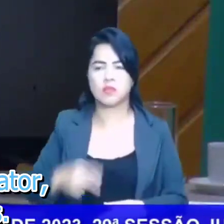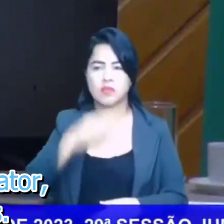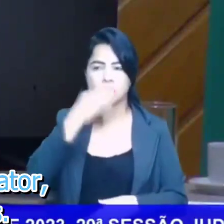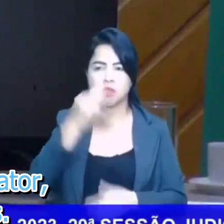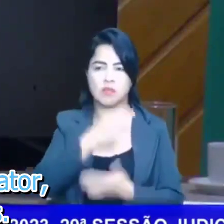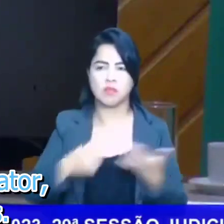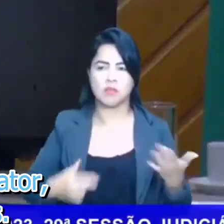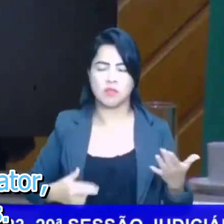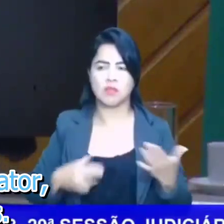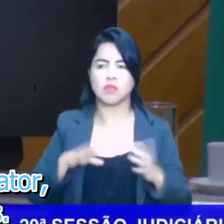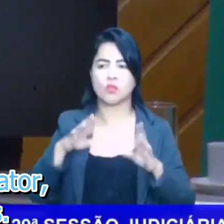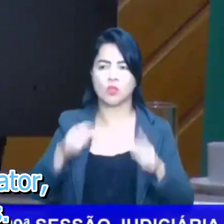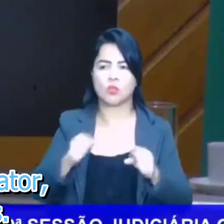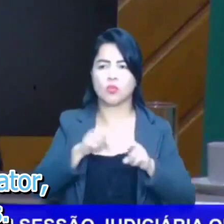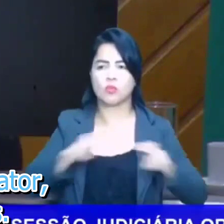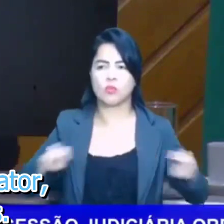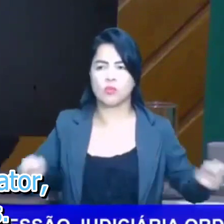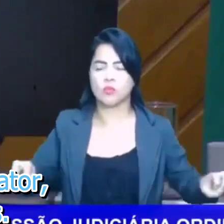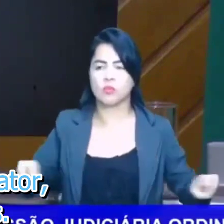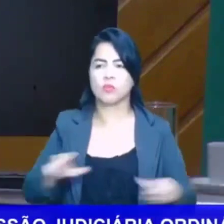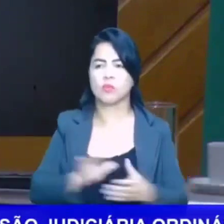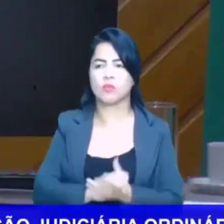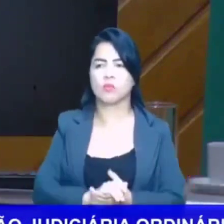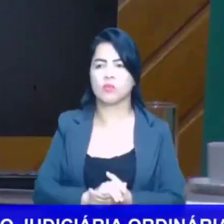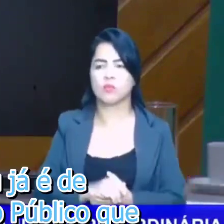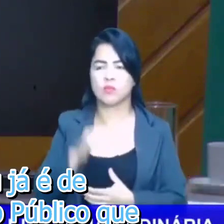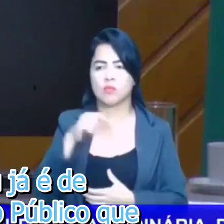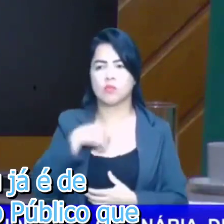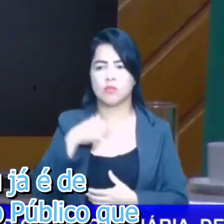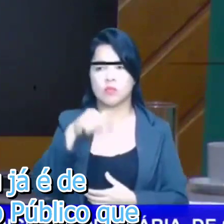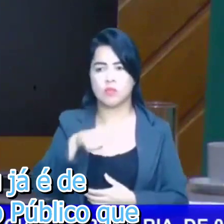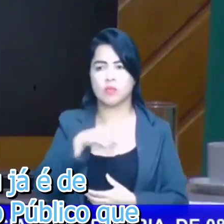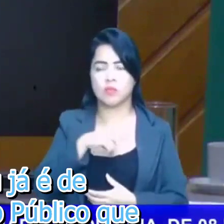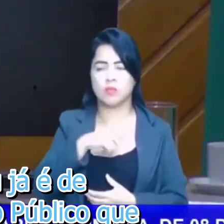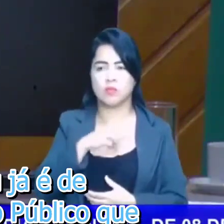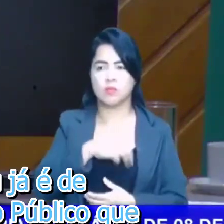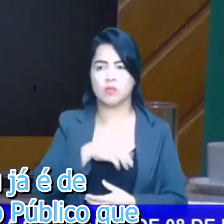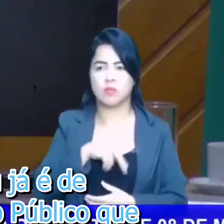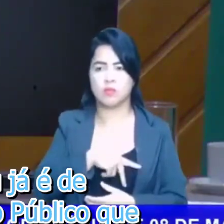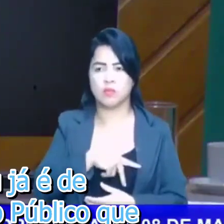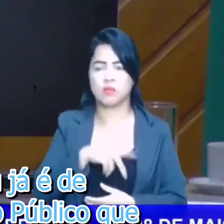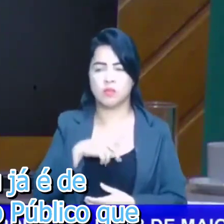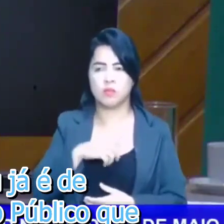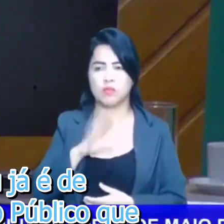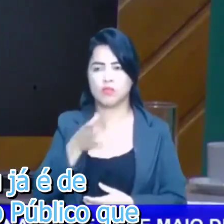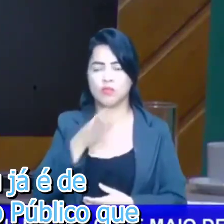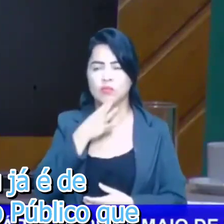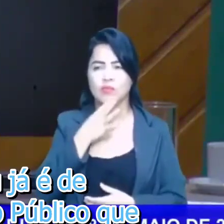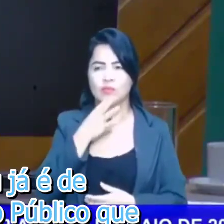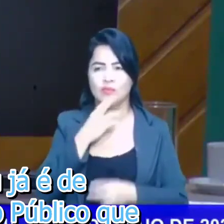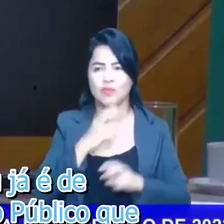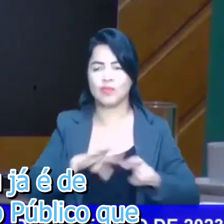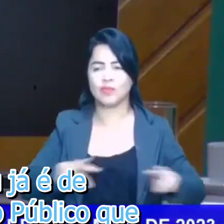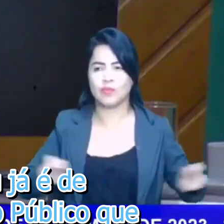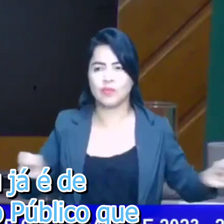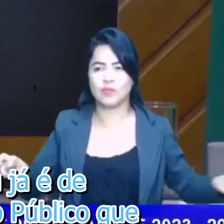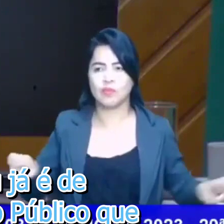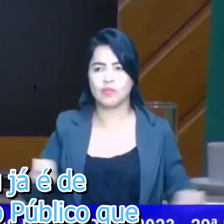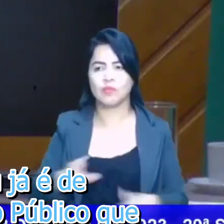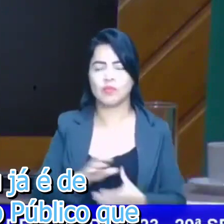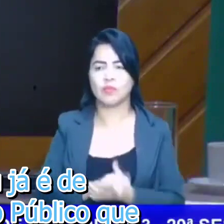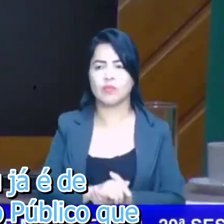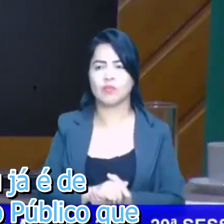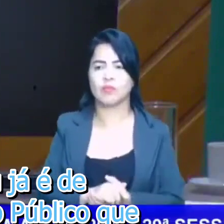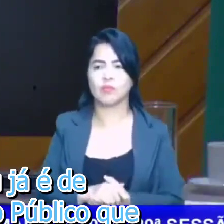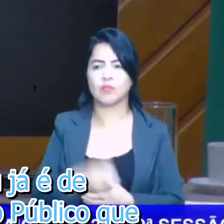relator, excelentíssimos jogadores, senhoras e senhores. A matéria que o Ministério Público Eleitoral se insurgiu já é de conhecimento dessa corte. Em